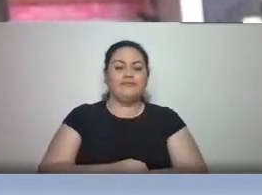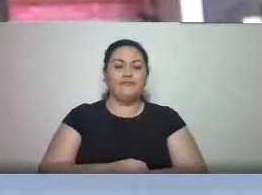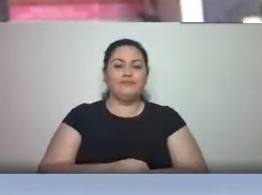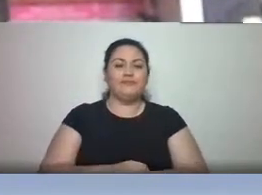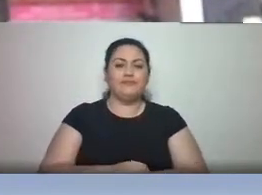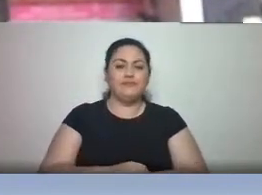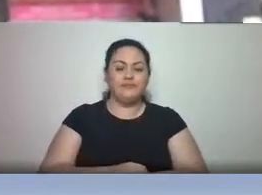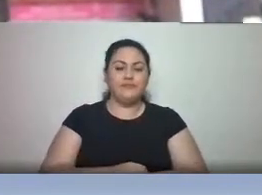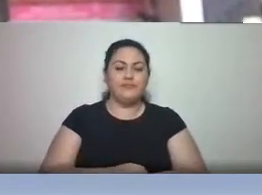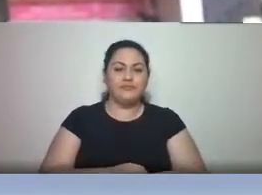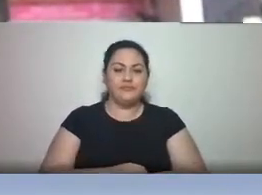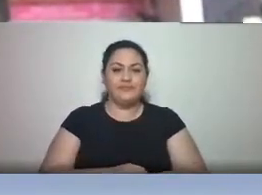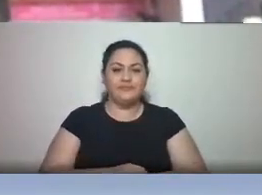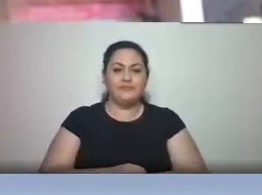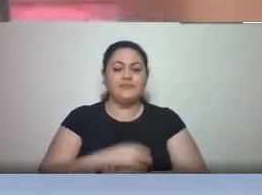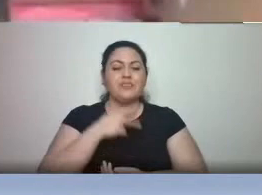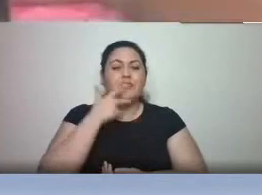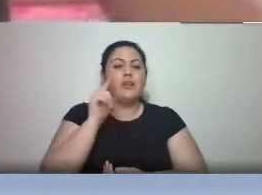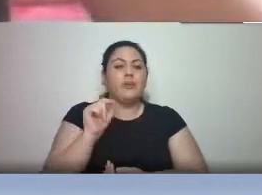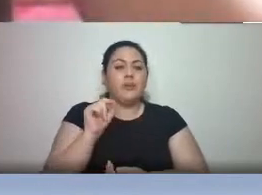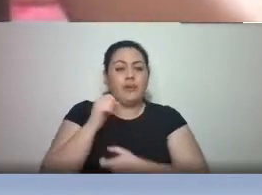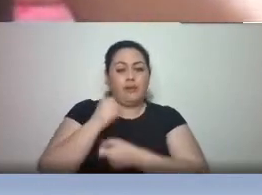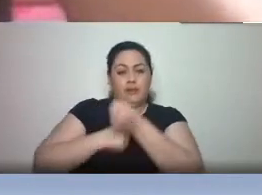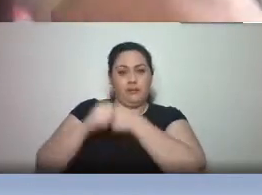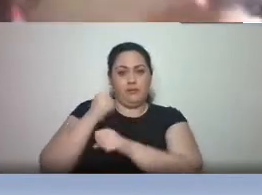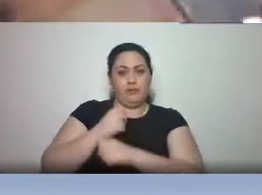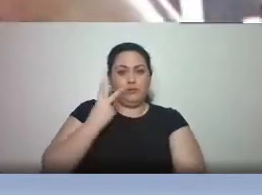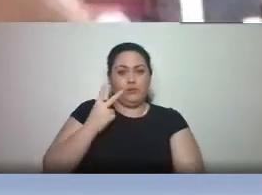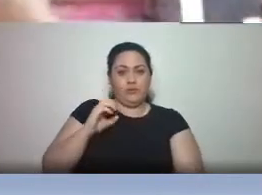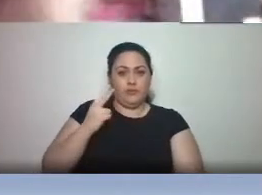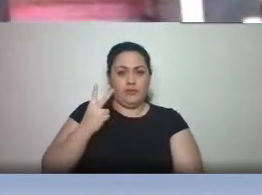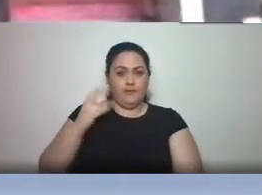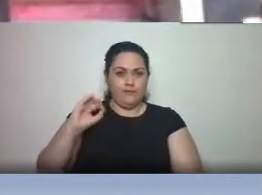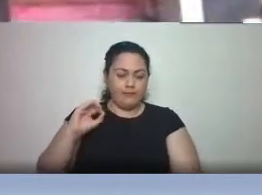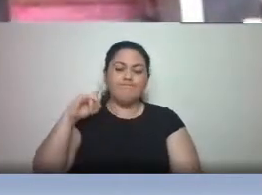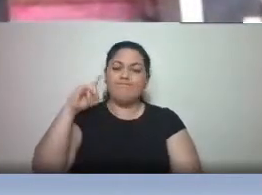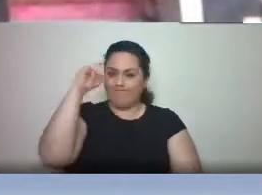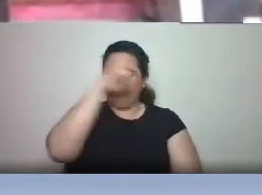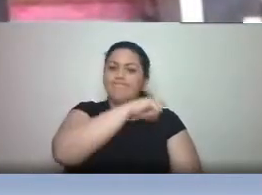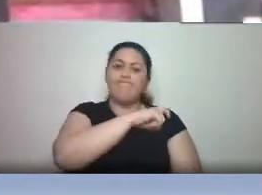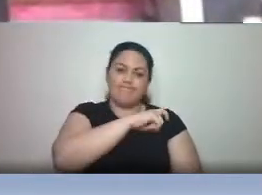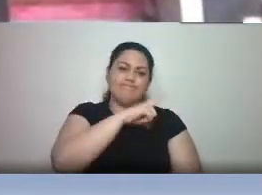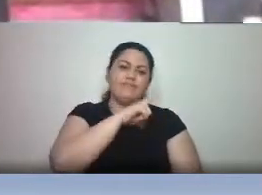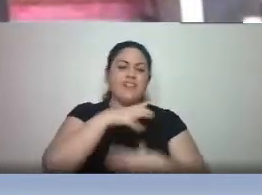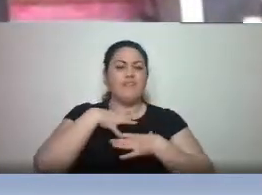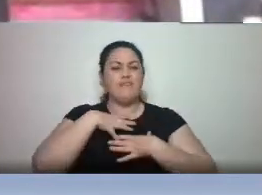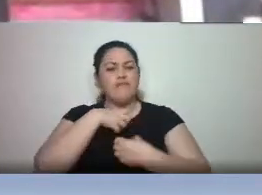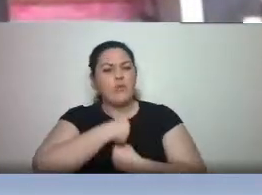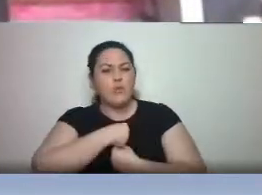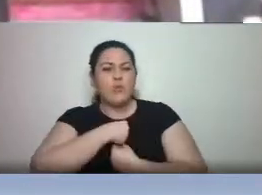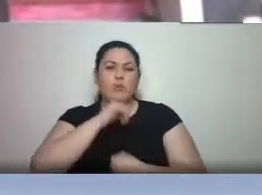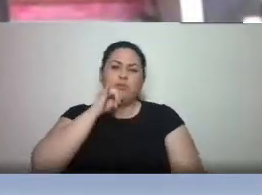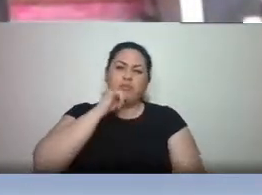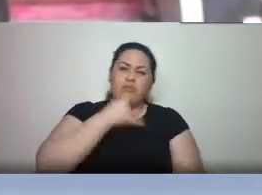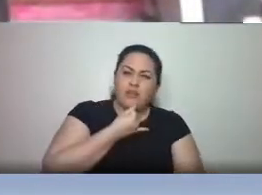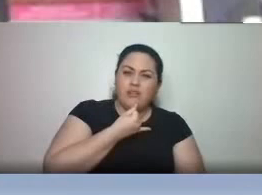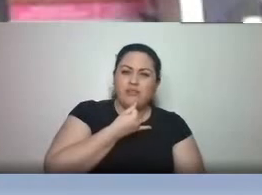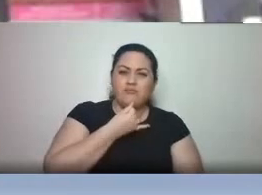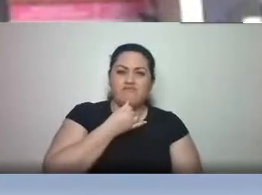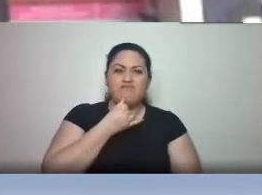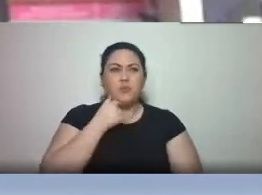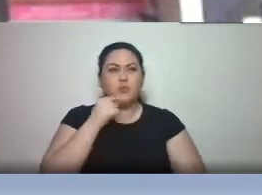E dizer, assim, que 2020 foi um ano muito difícil, de muitas frustrações, muitas tristezas, muitas